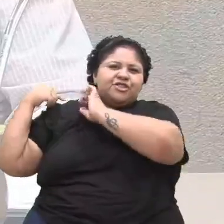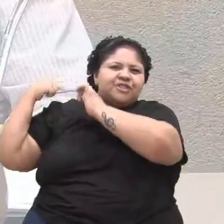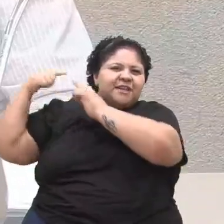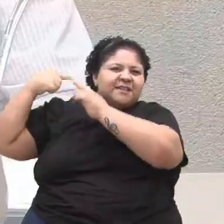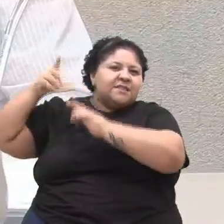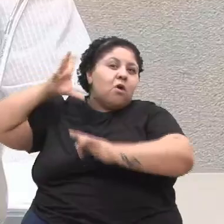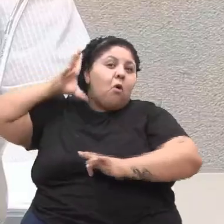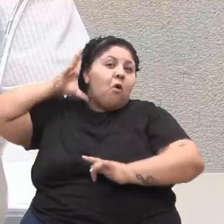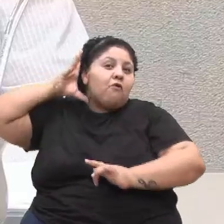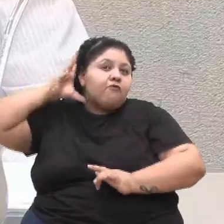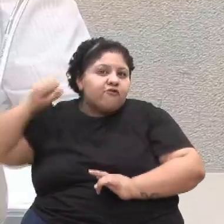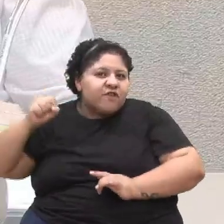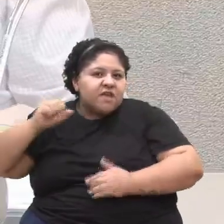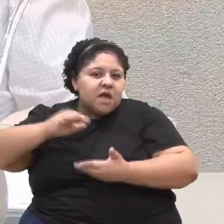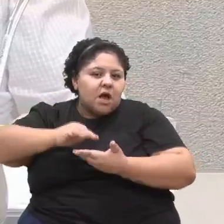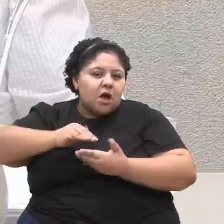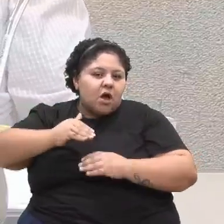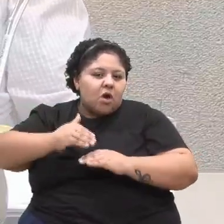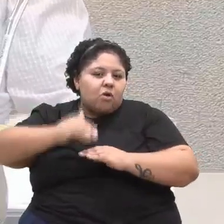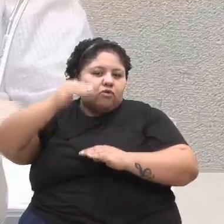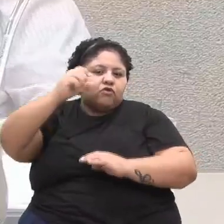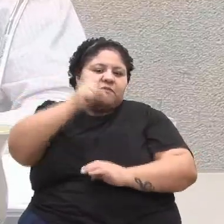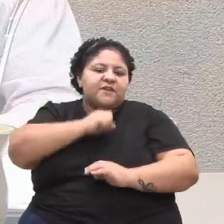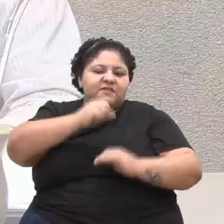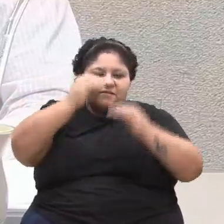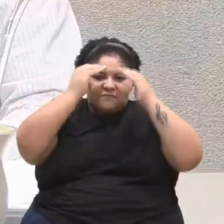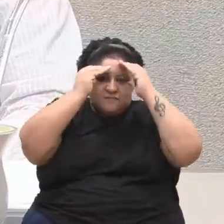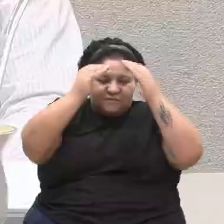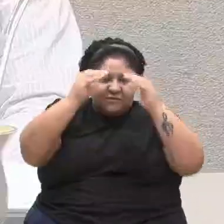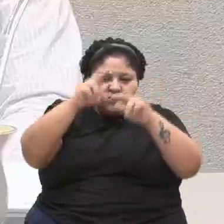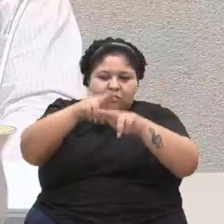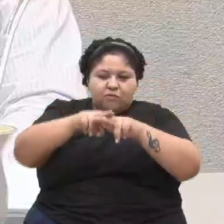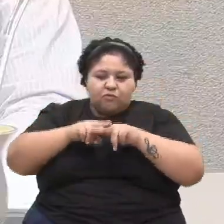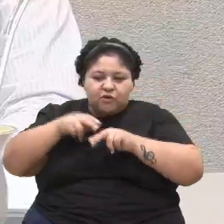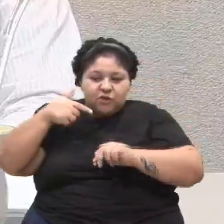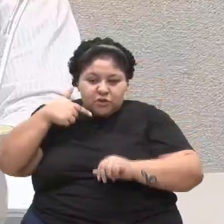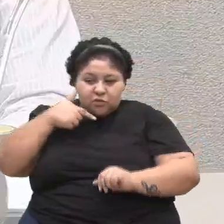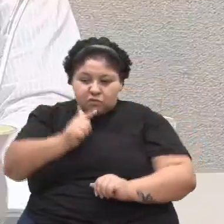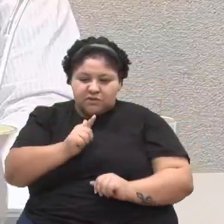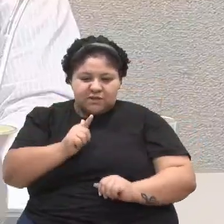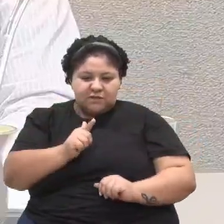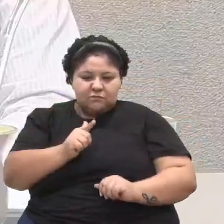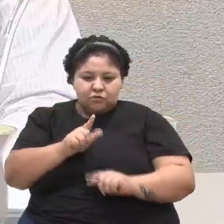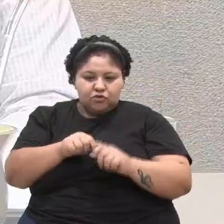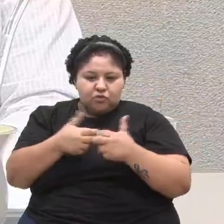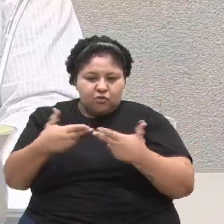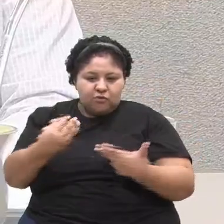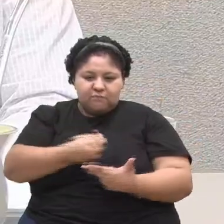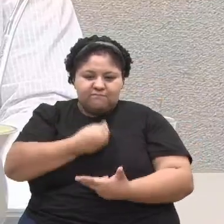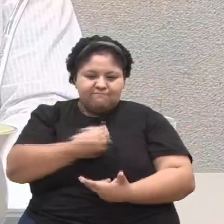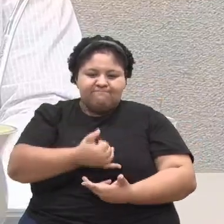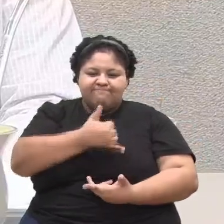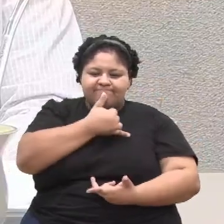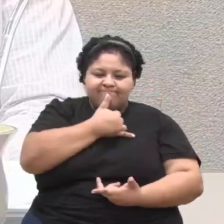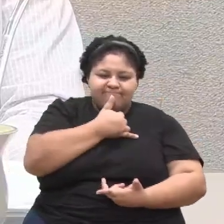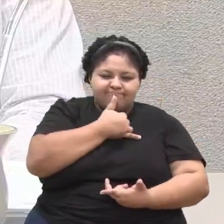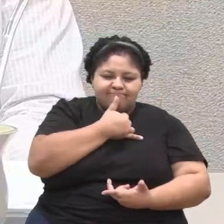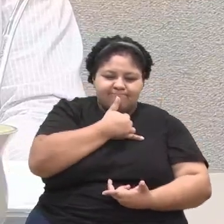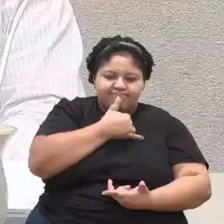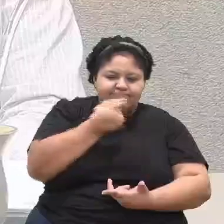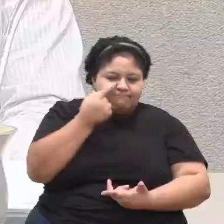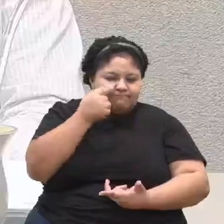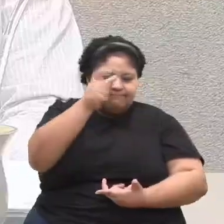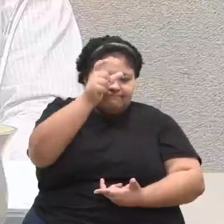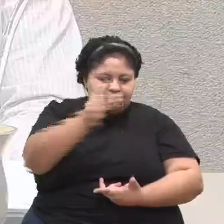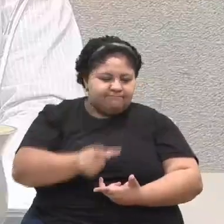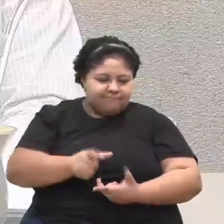e os respeitava. E por isso a gente alcançou alguma coisa na vida. É triste hoje a gente ver pessoas como a senhora,